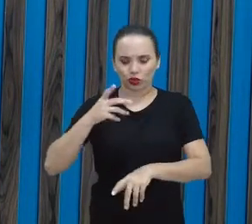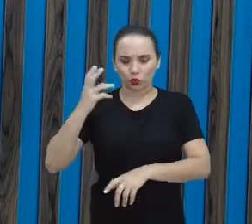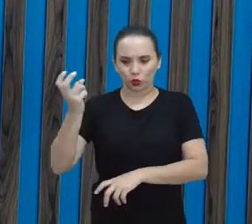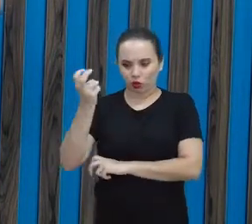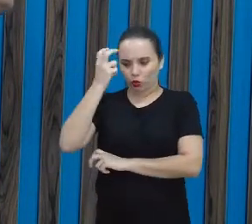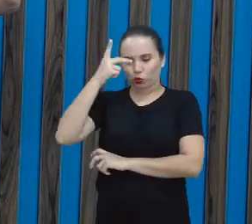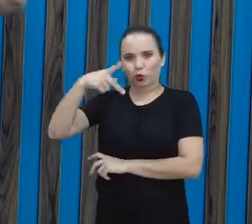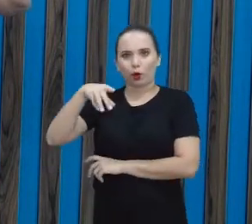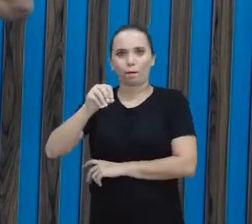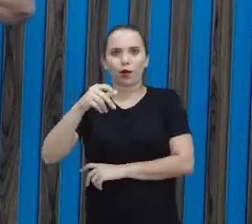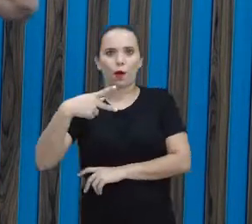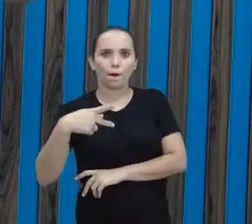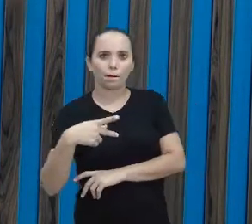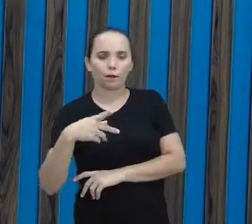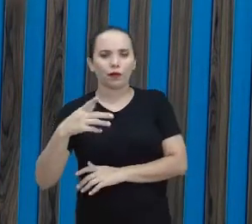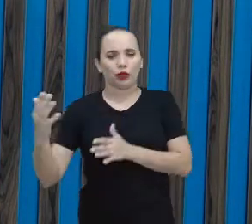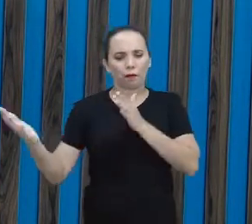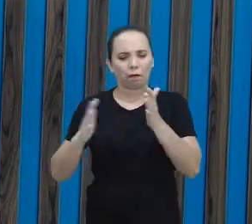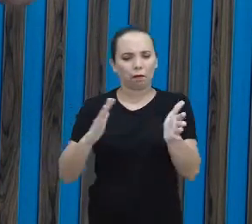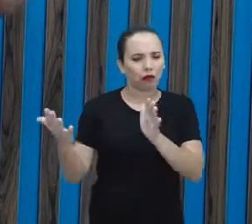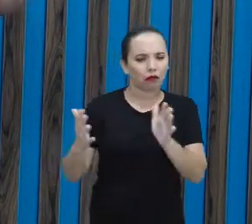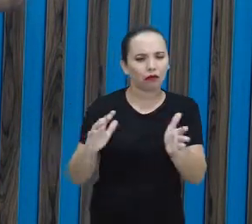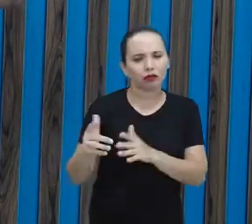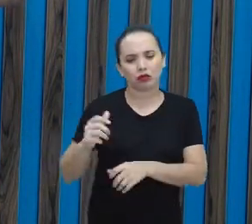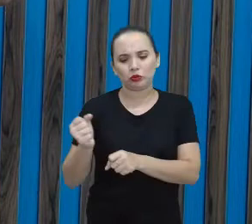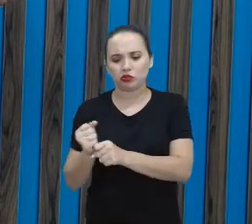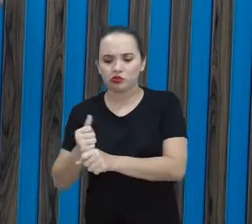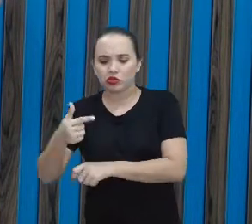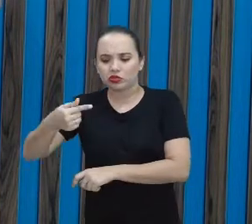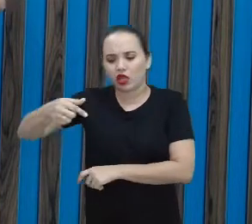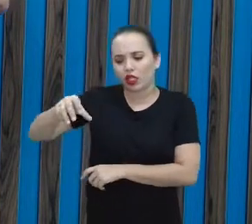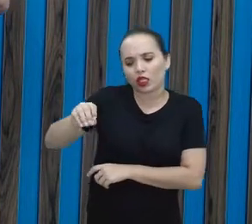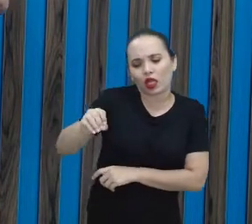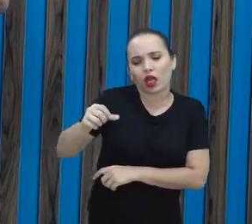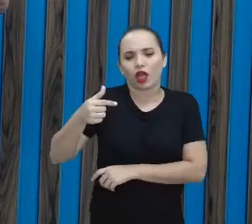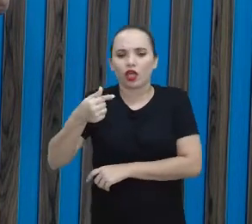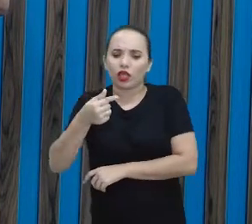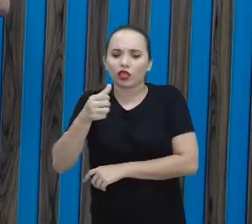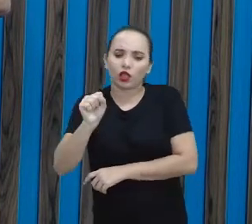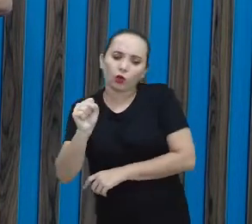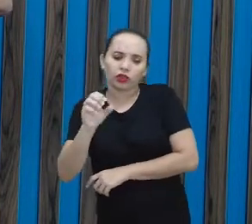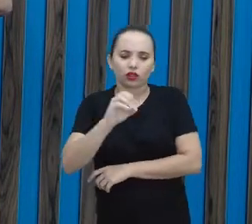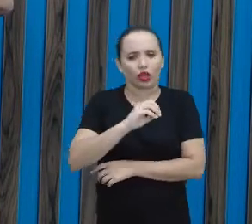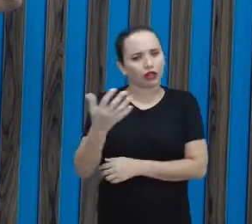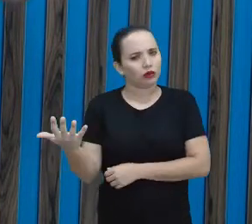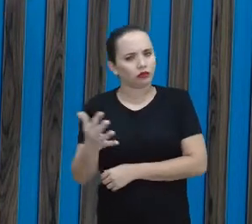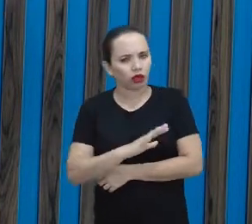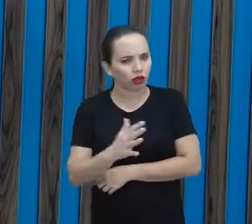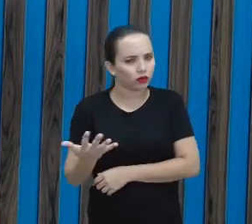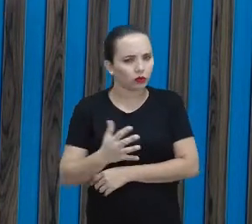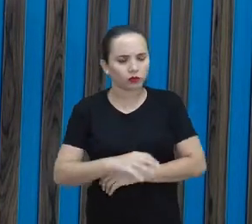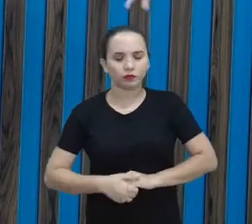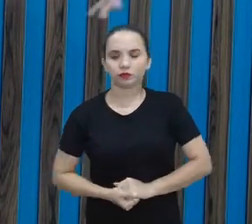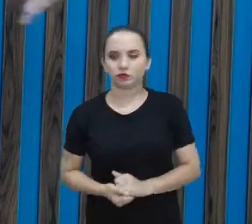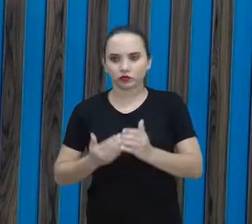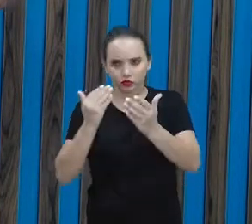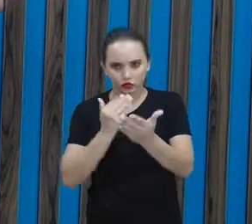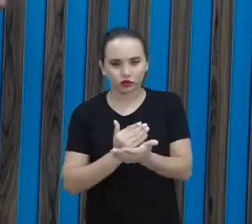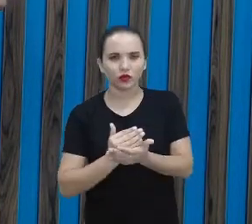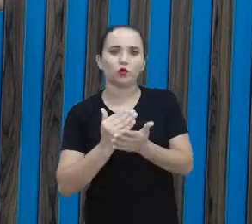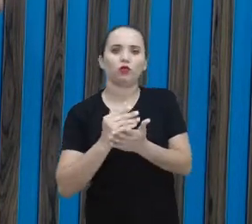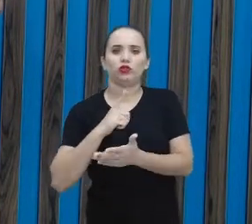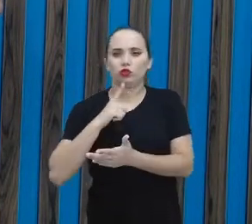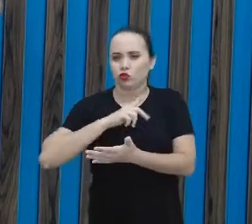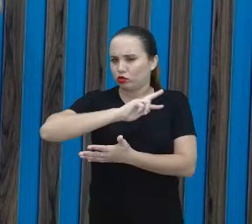Naquela época, década de 70 para a década de 80, né? Foi quando surgiu né? Surgiram